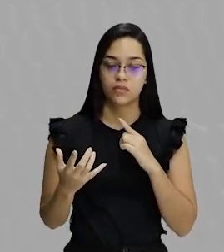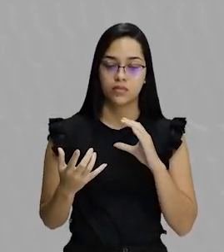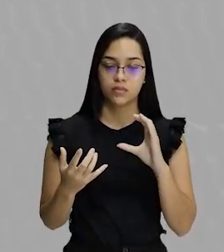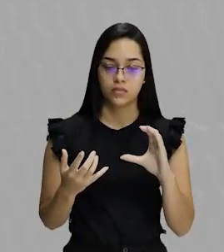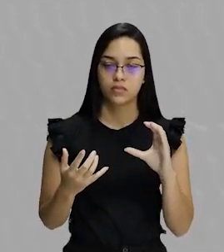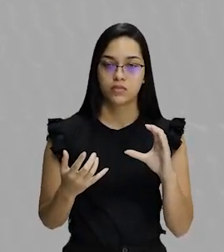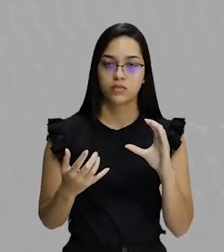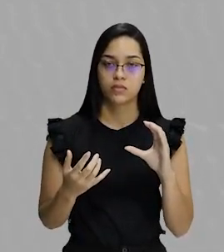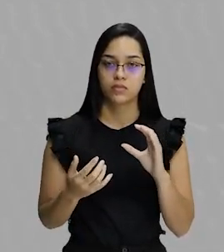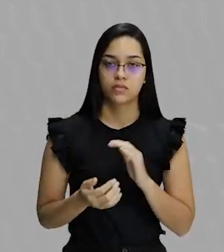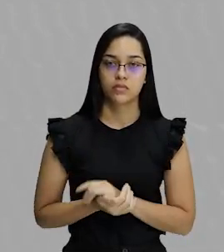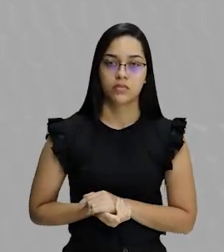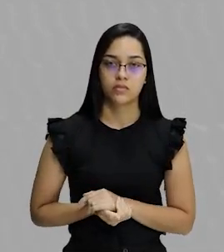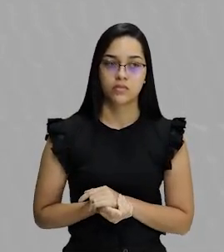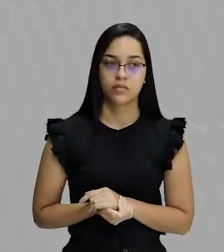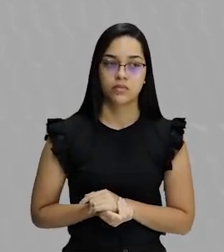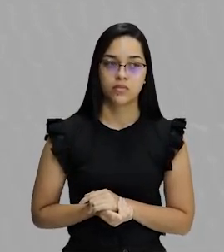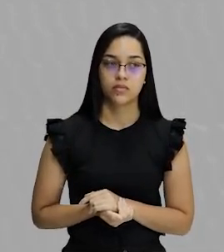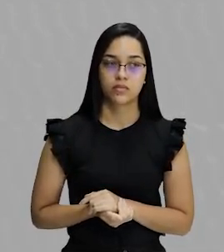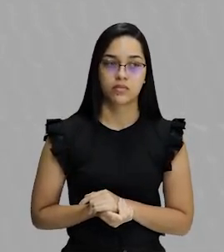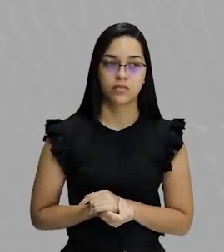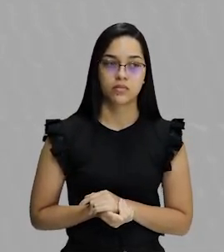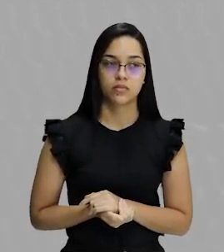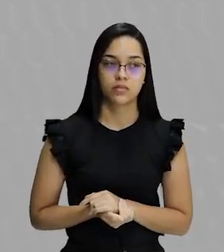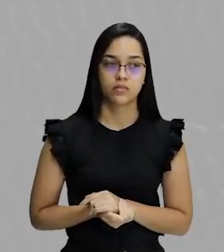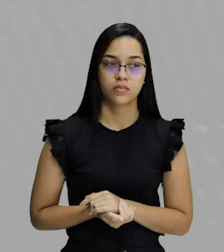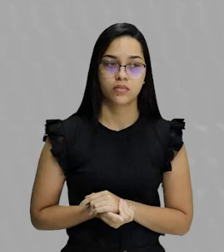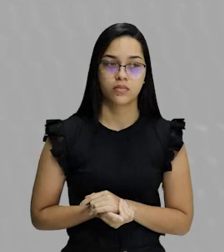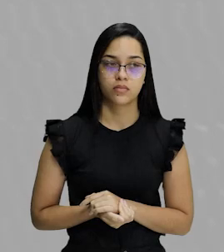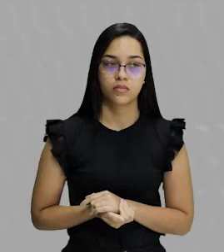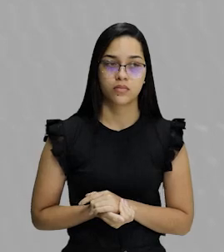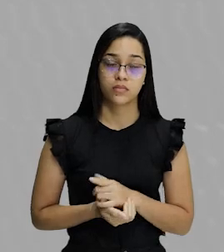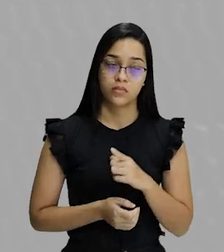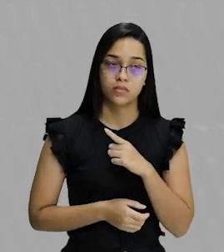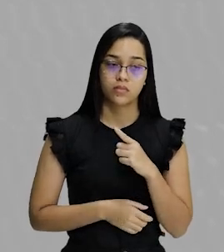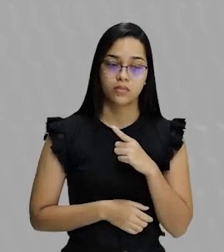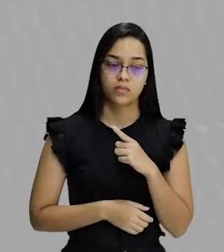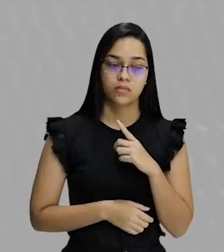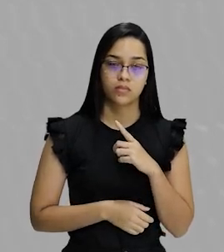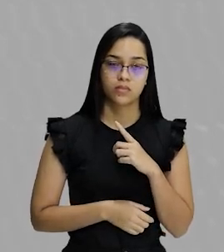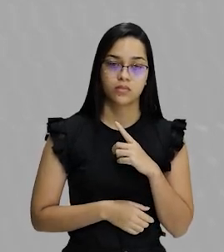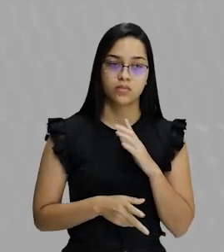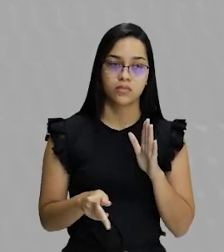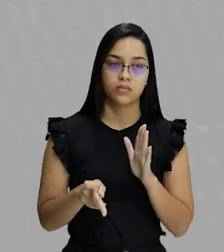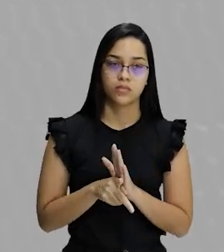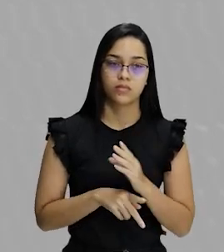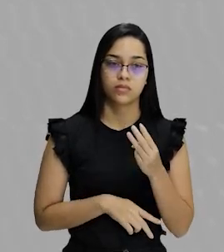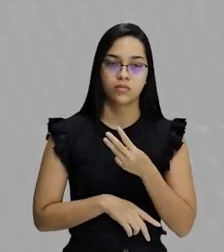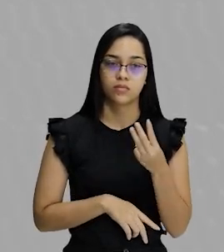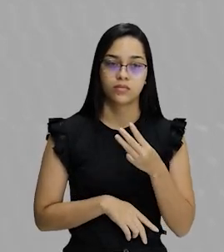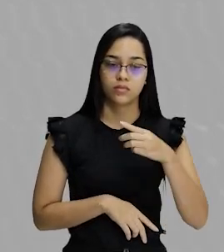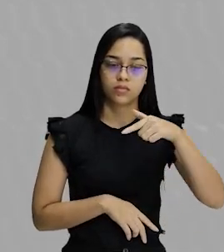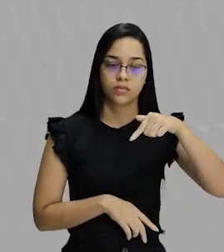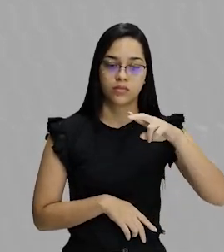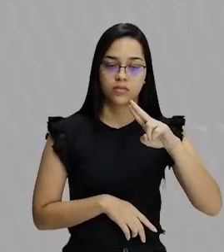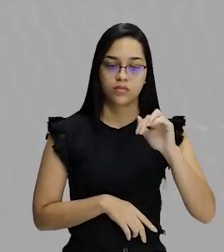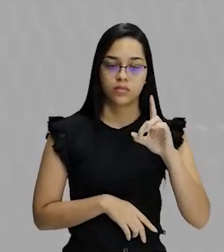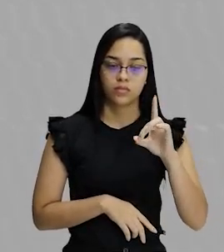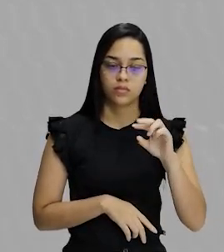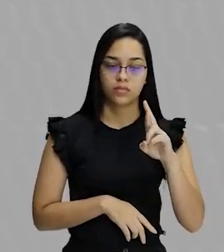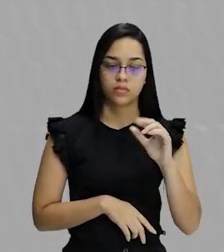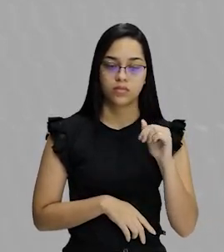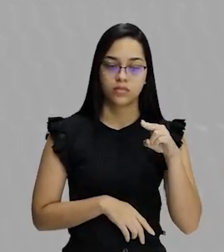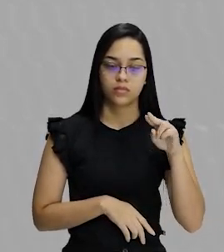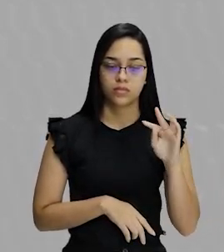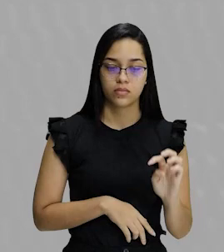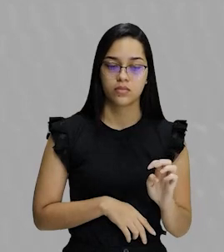C. Esse ponto C, ele é um ponto que pertence ao terceiro quadrante do seu plano